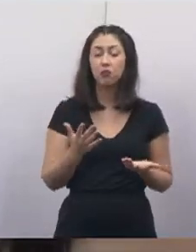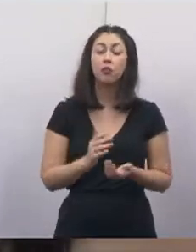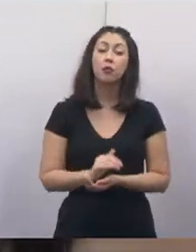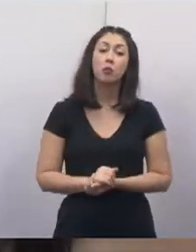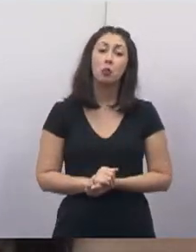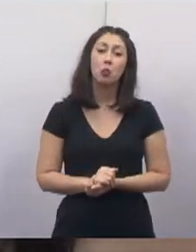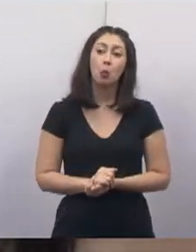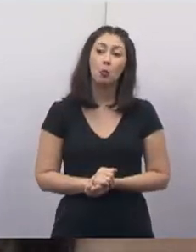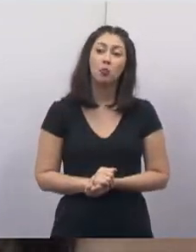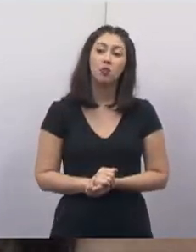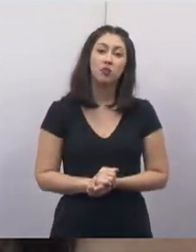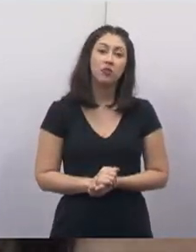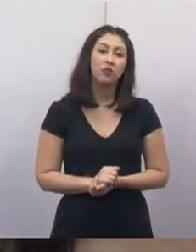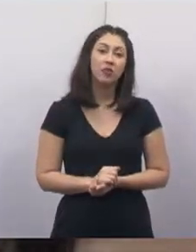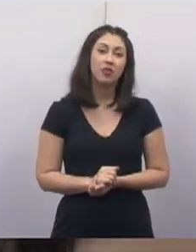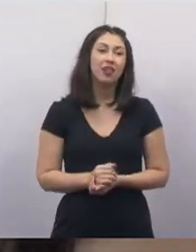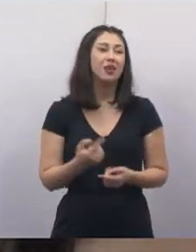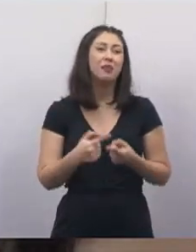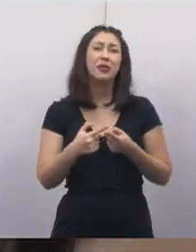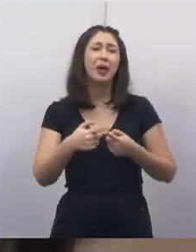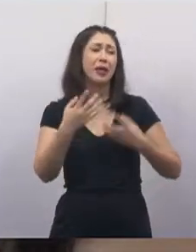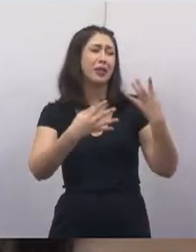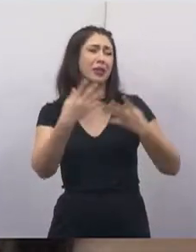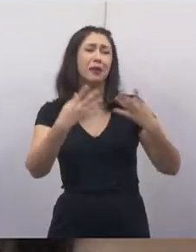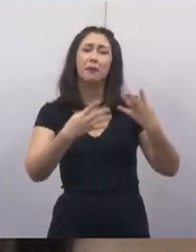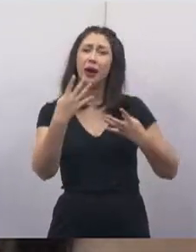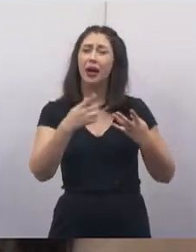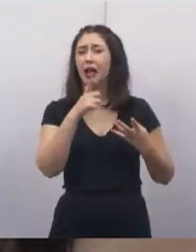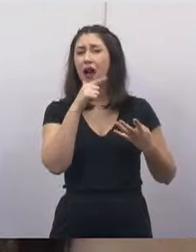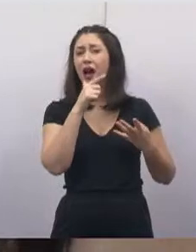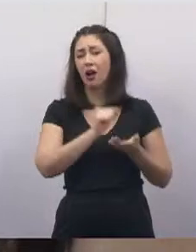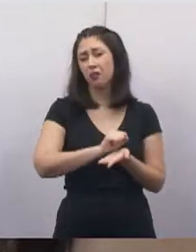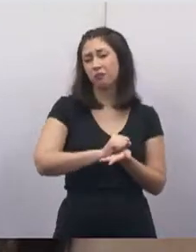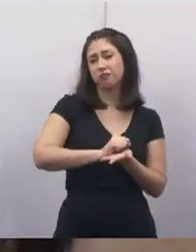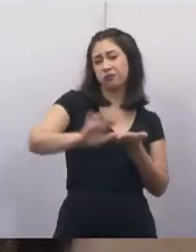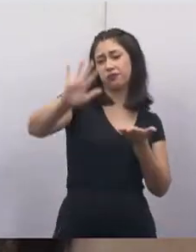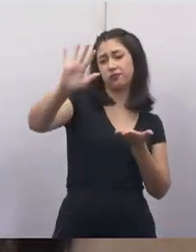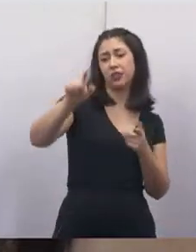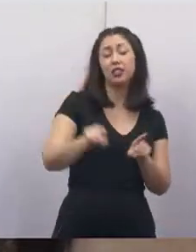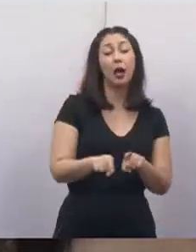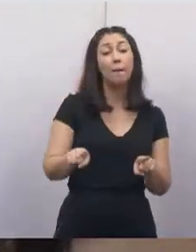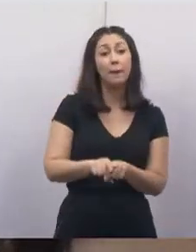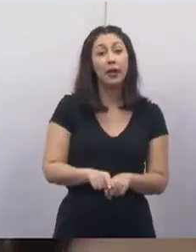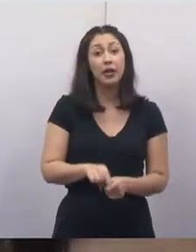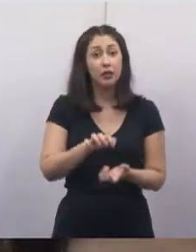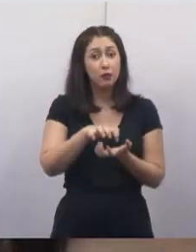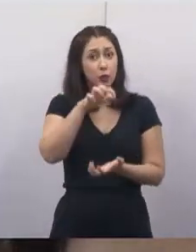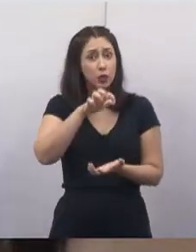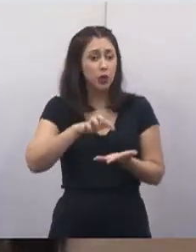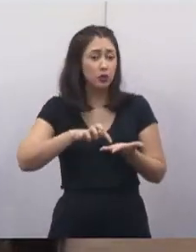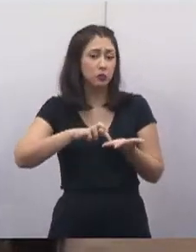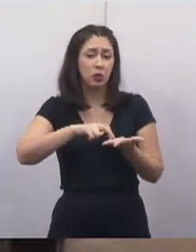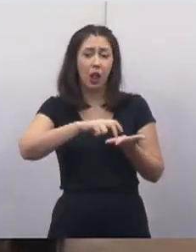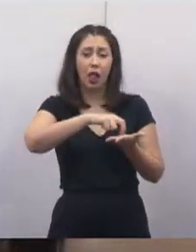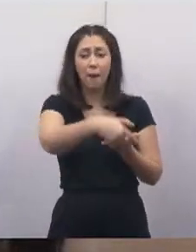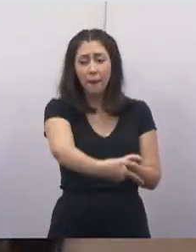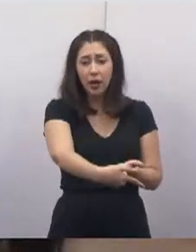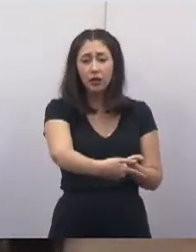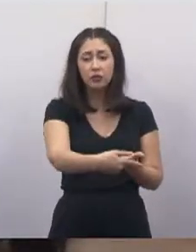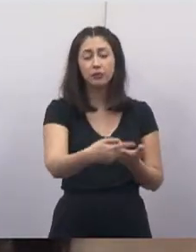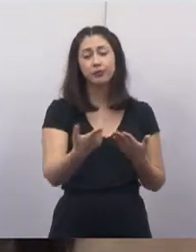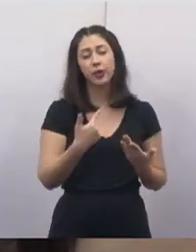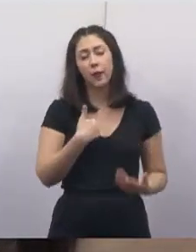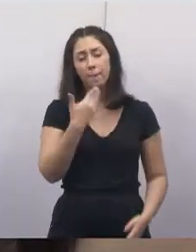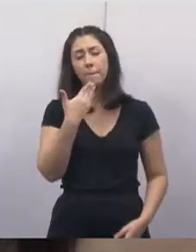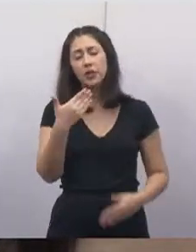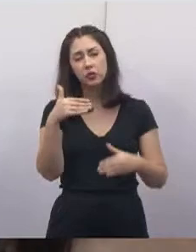informação, para largar de molhar os outros e também os idosos que estão caindo naqueles buracos ali. Peço o voto